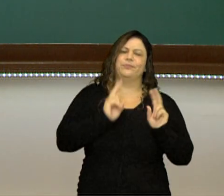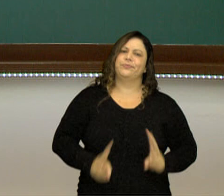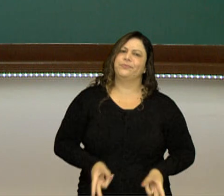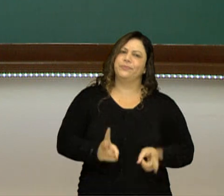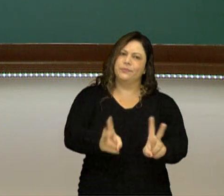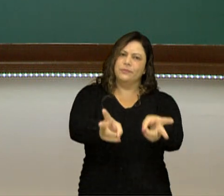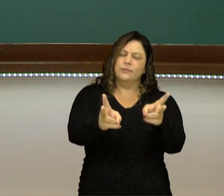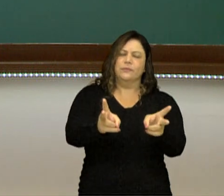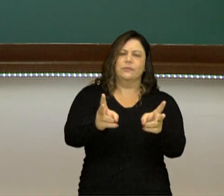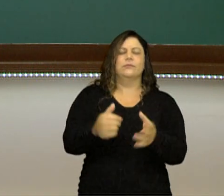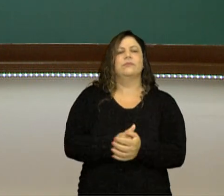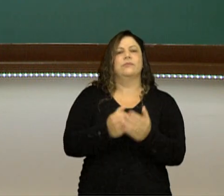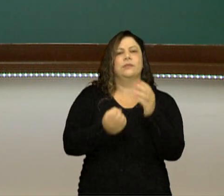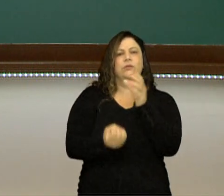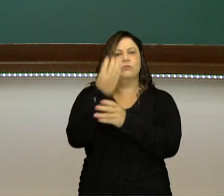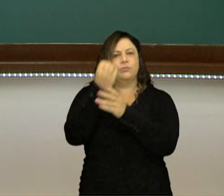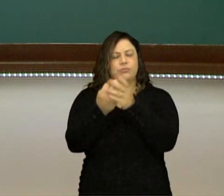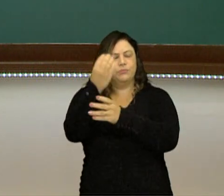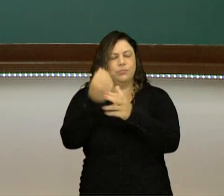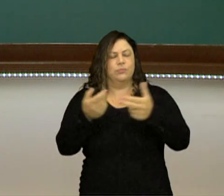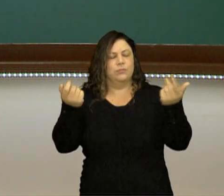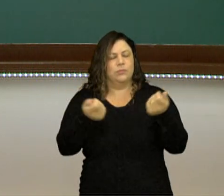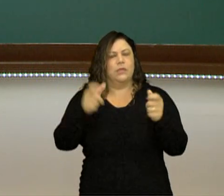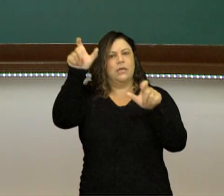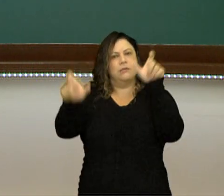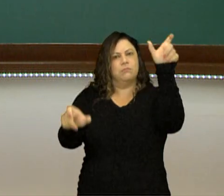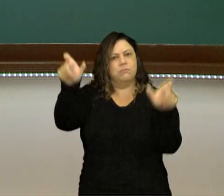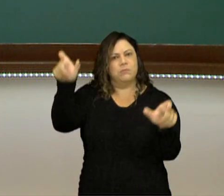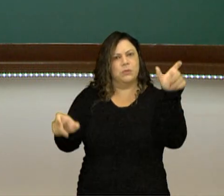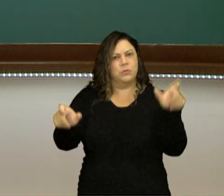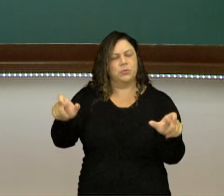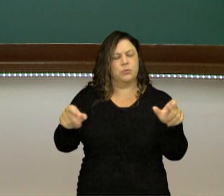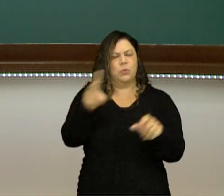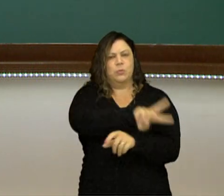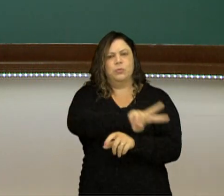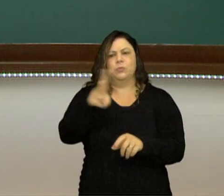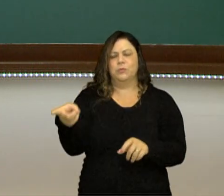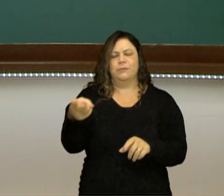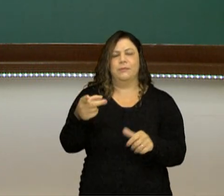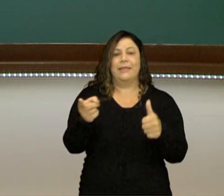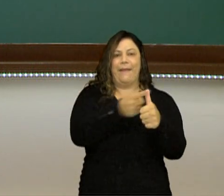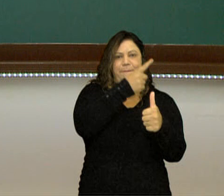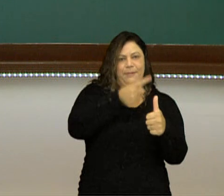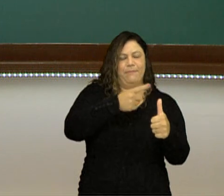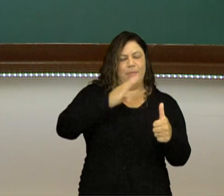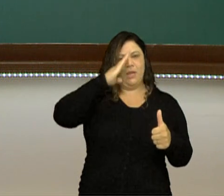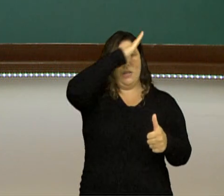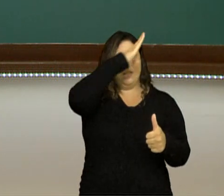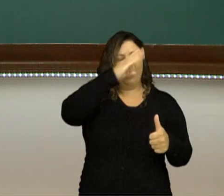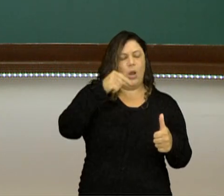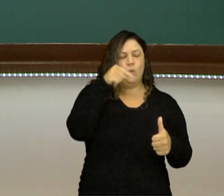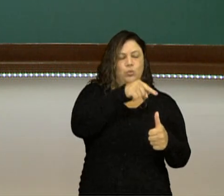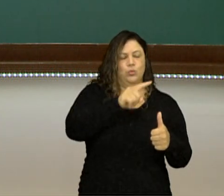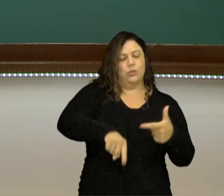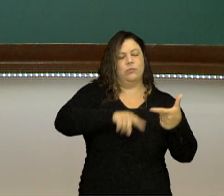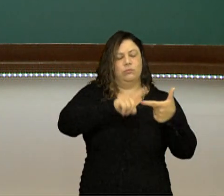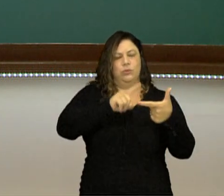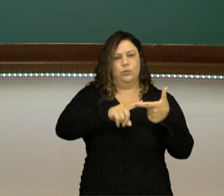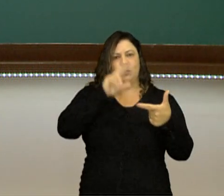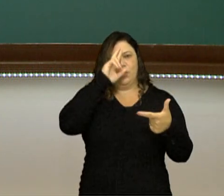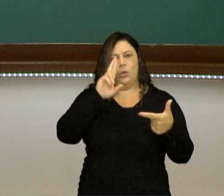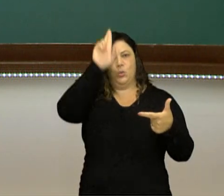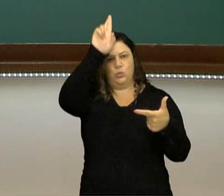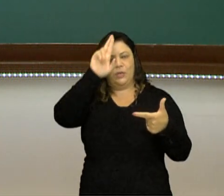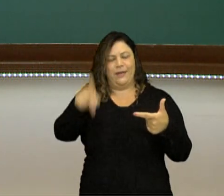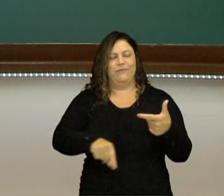Inclusive, grandes personagens que vão participar das duas guerras estão aí. Hitler era um soldado na Primeira, era o chefe de Estado na Segunda. Churchill